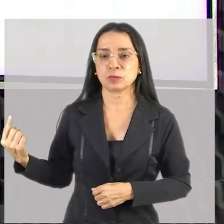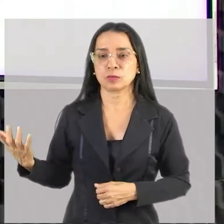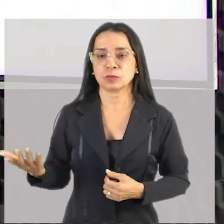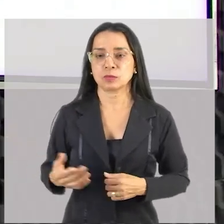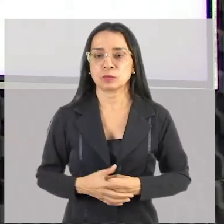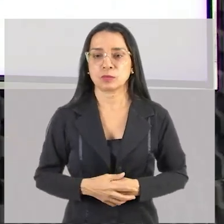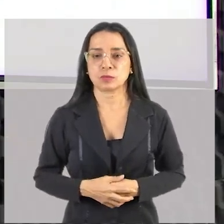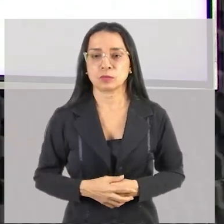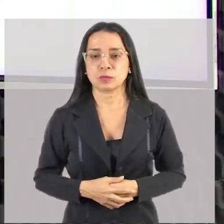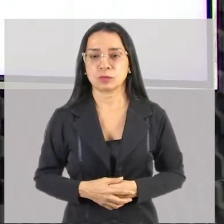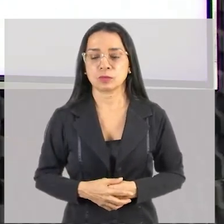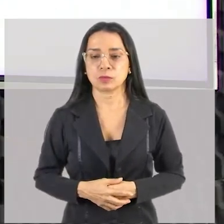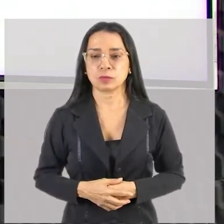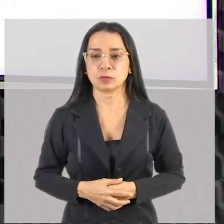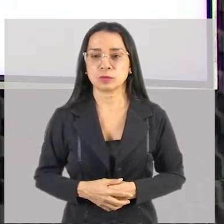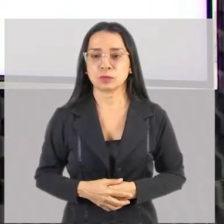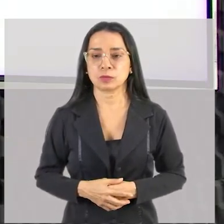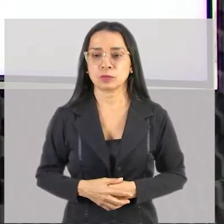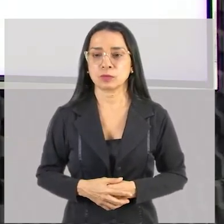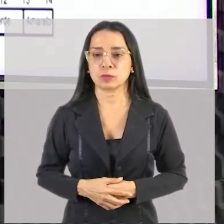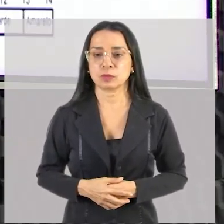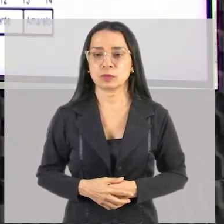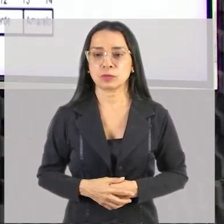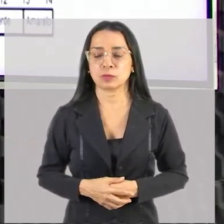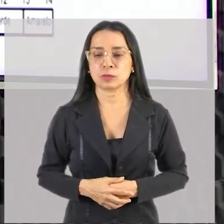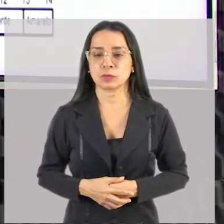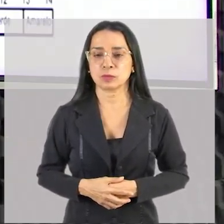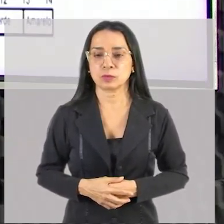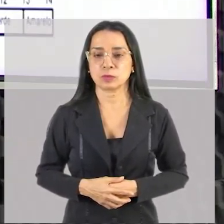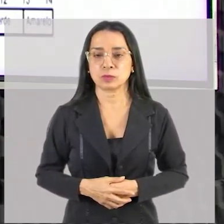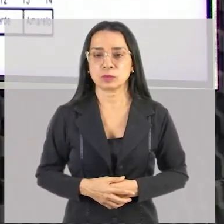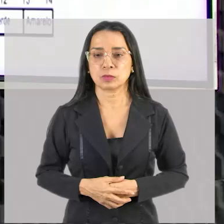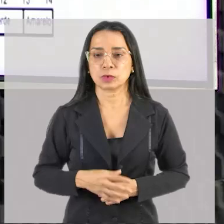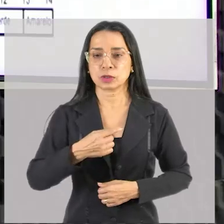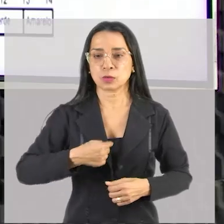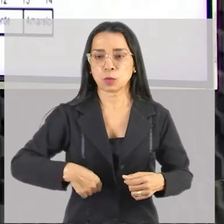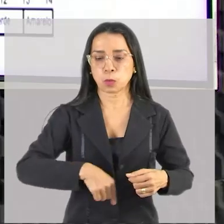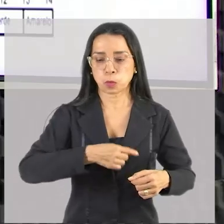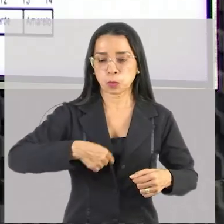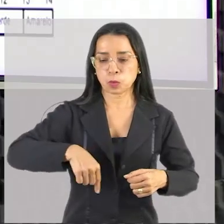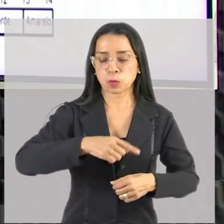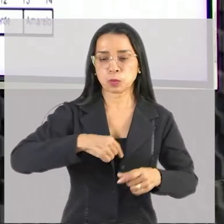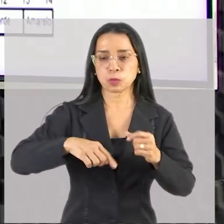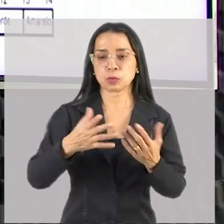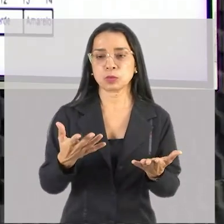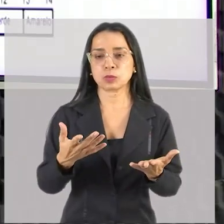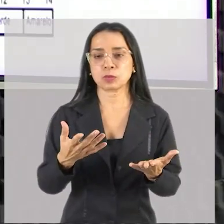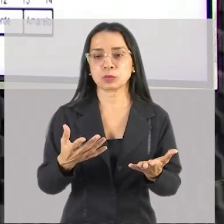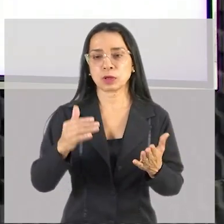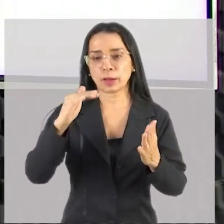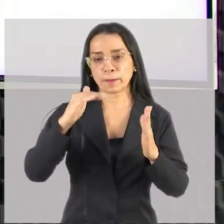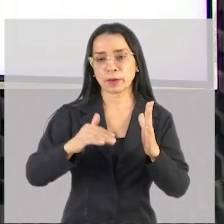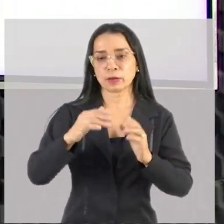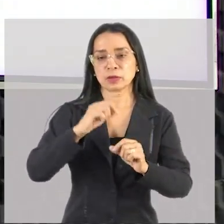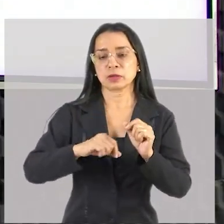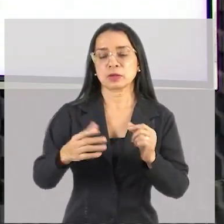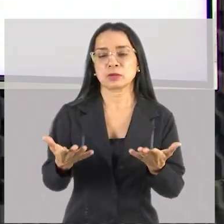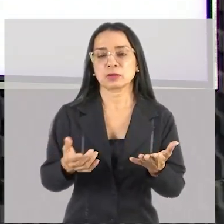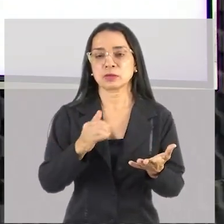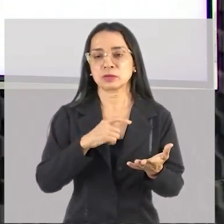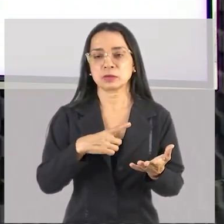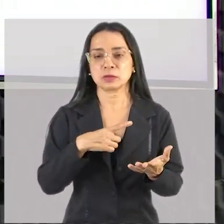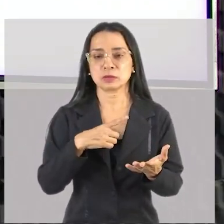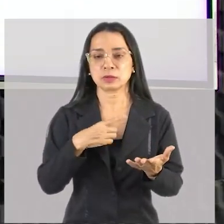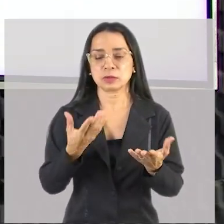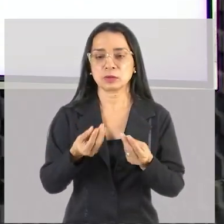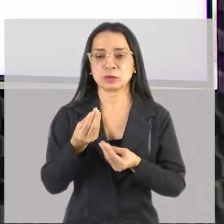Então a saliva humana já sei que vai ficar roxa. E o suco gástrico vai estar aqui bem baixinho, ó. E aí você tem como